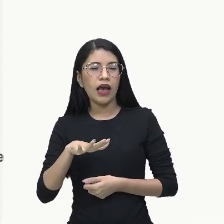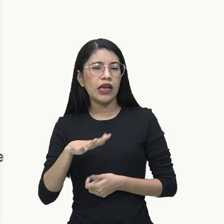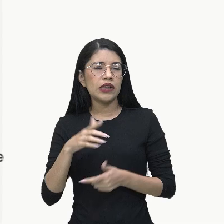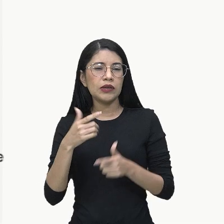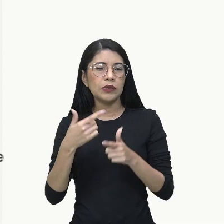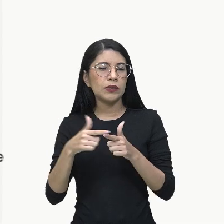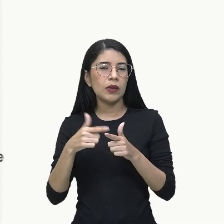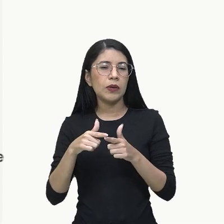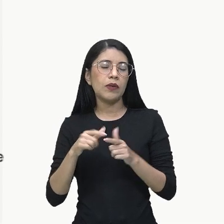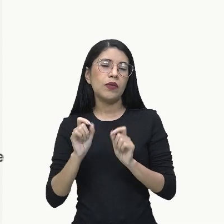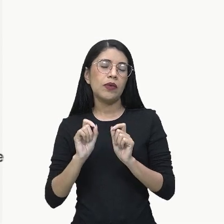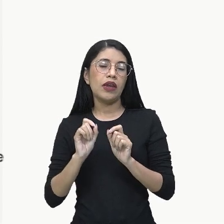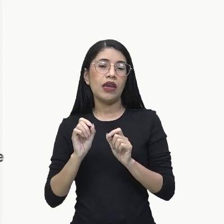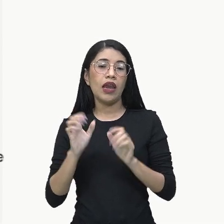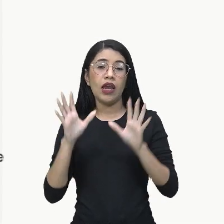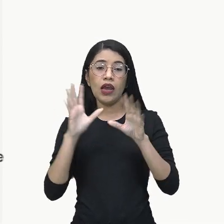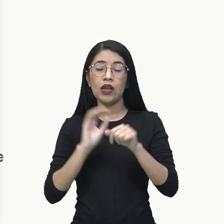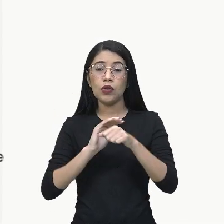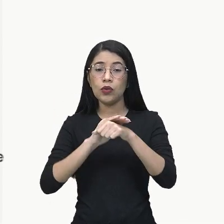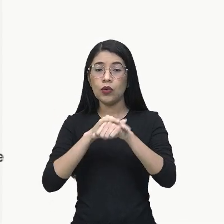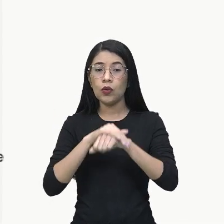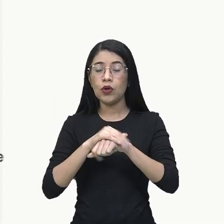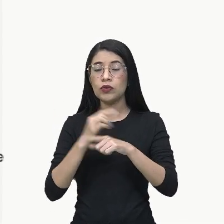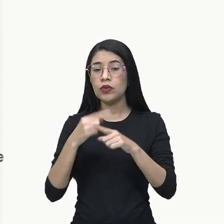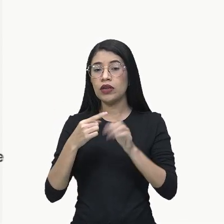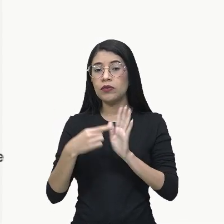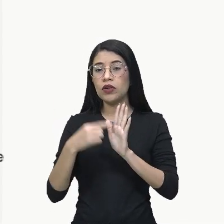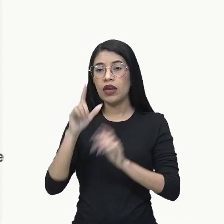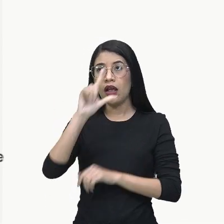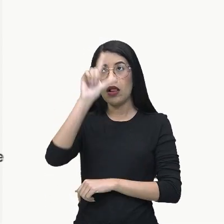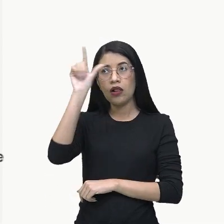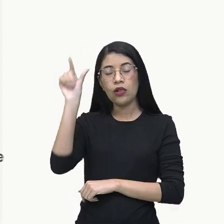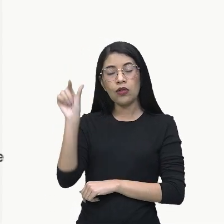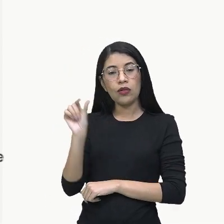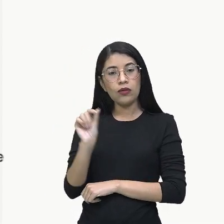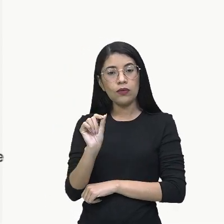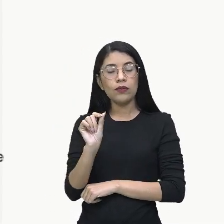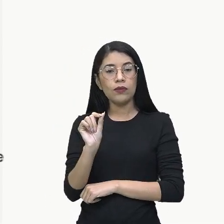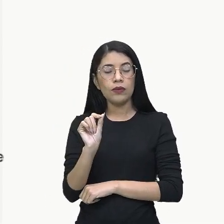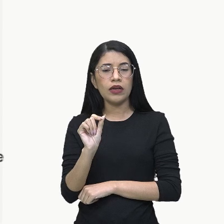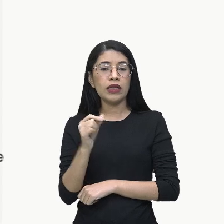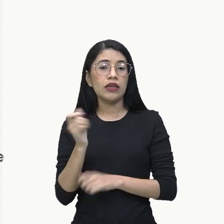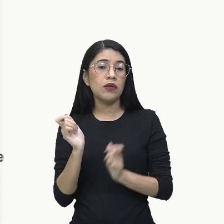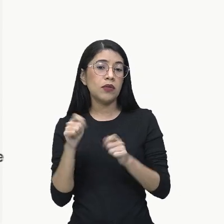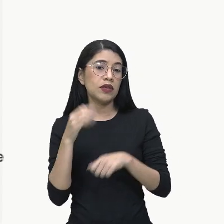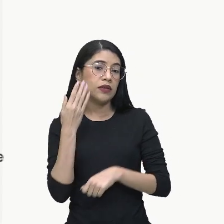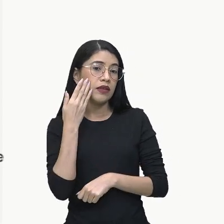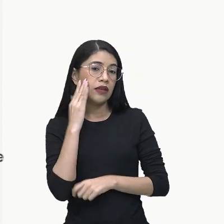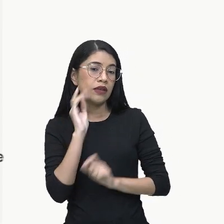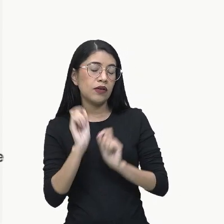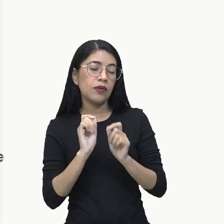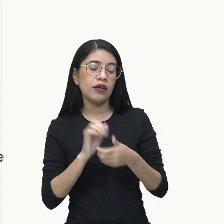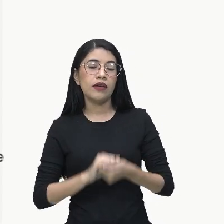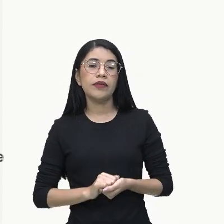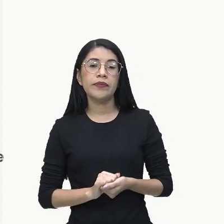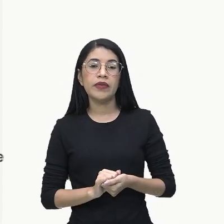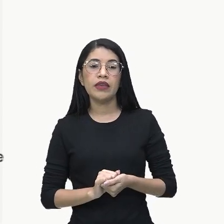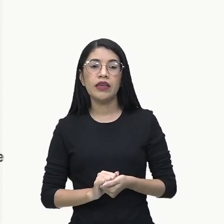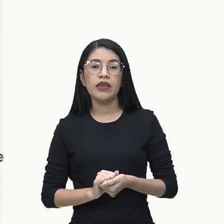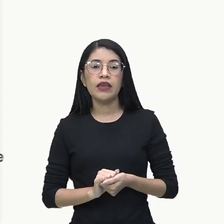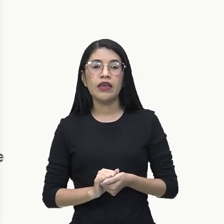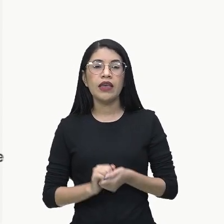que é noite, já que ele fala essa lua. E aí a gente entende que tudo isso nasceu dos